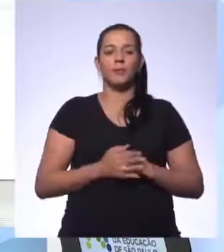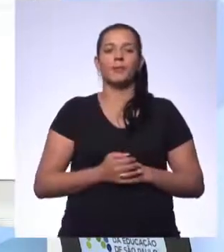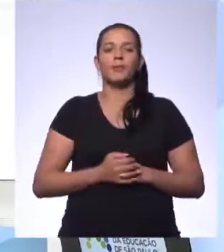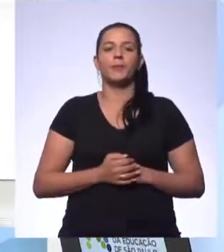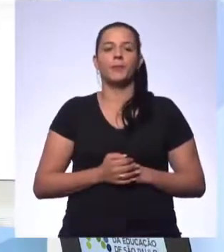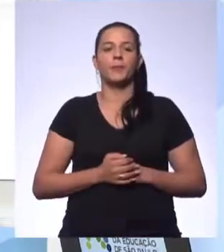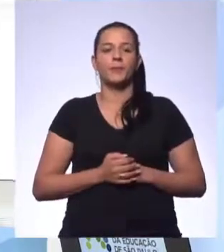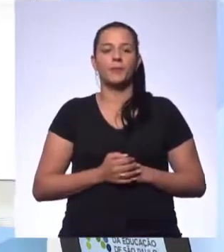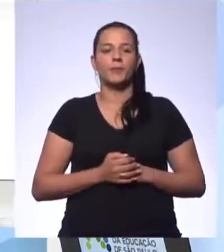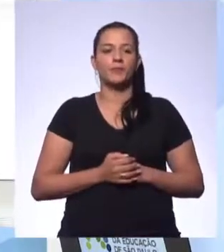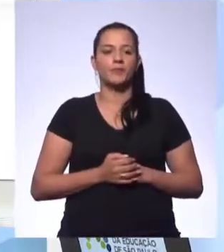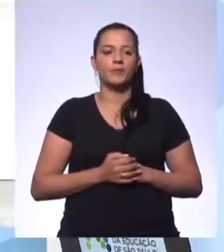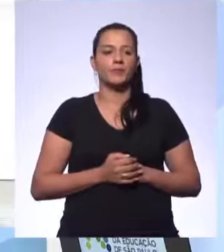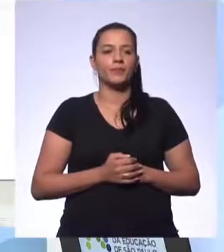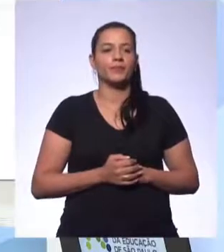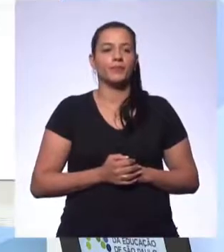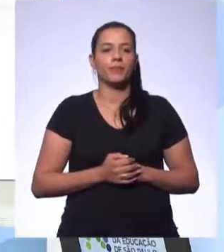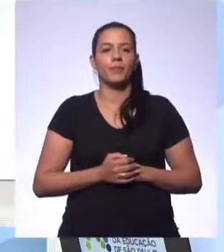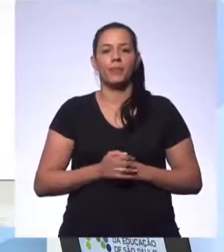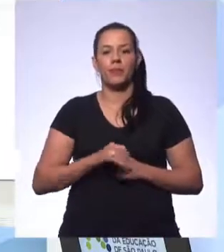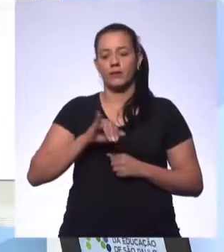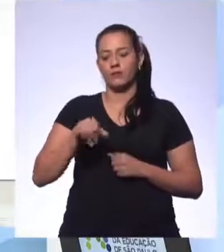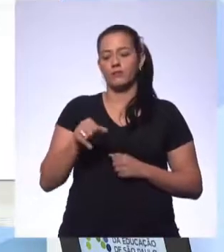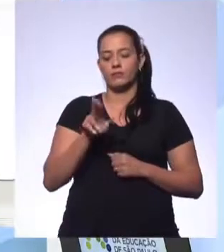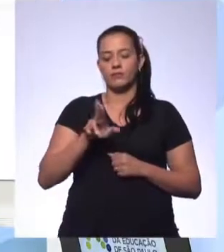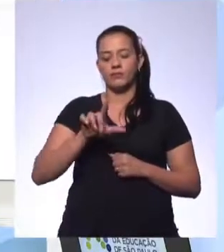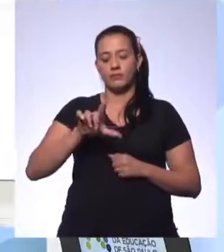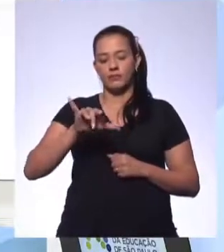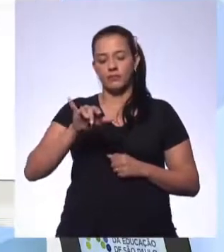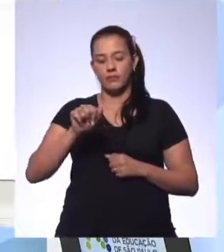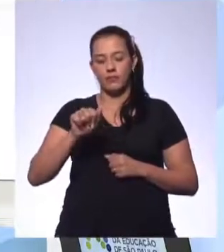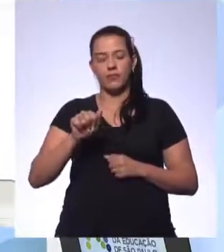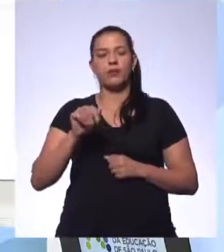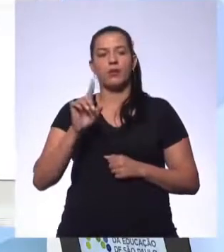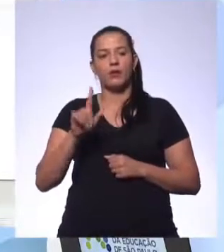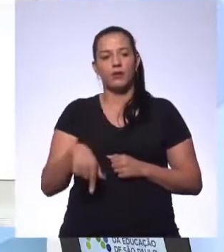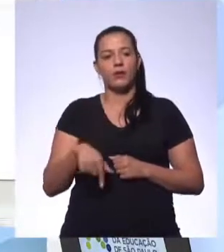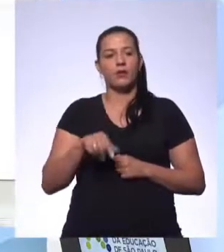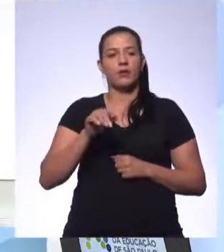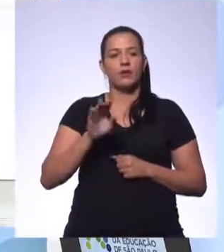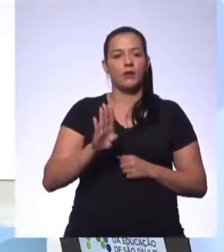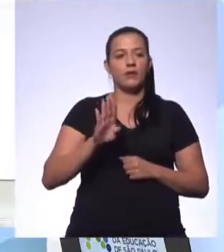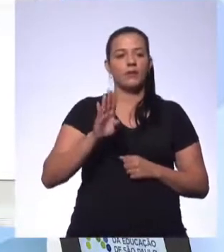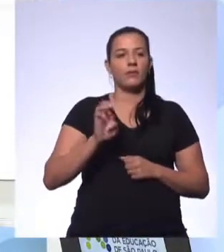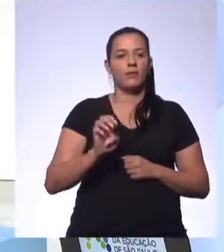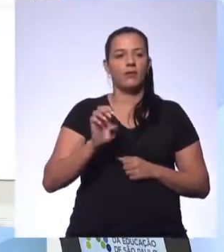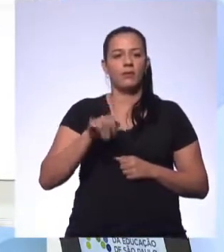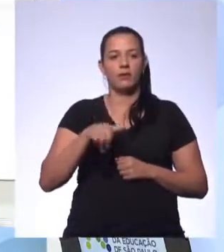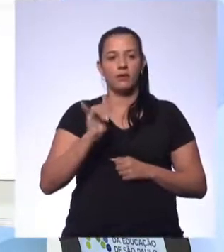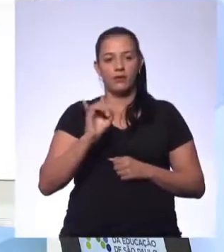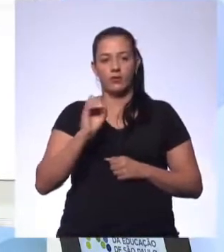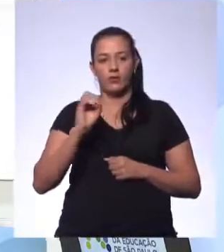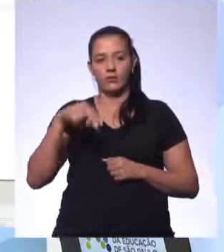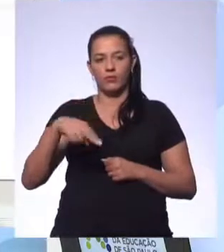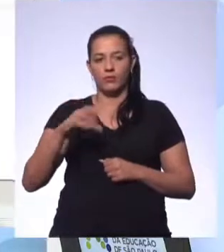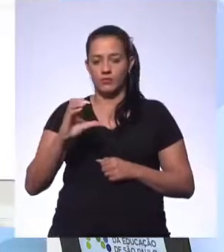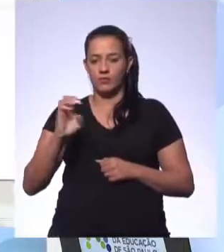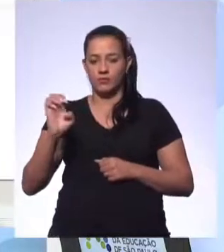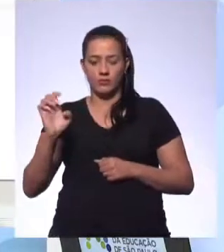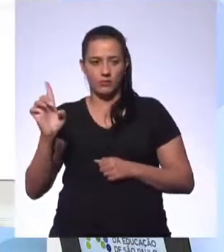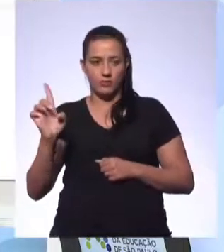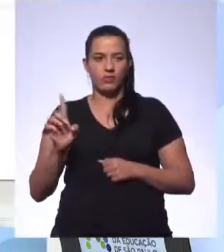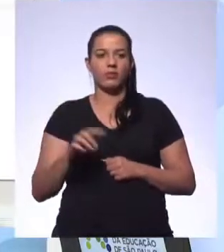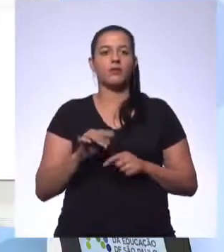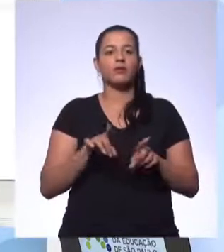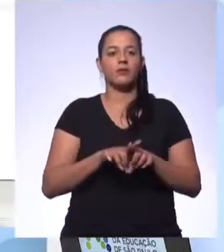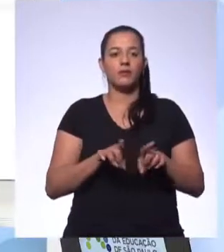legal, né? Aqui a Júlia cita Beyoncé, né, que já entraria mais na parte da black music mais pop, tá? Que também é